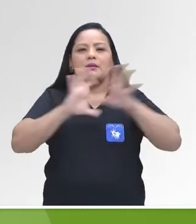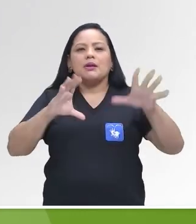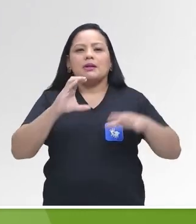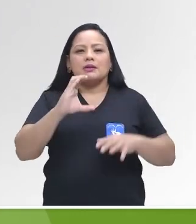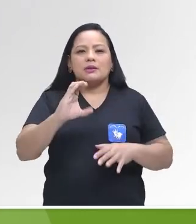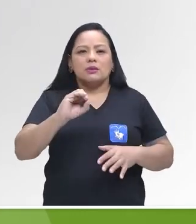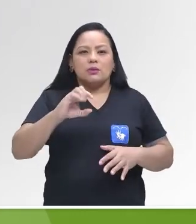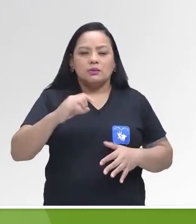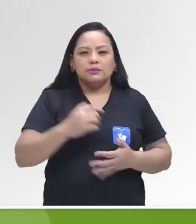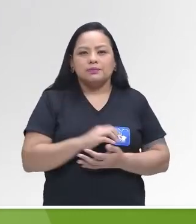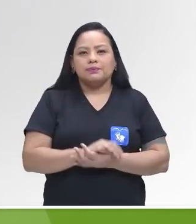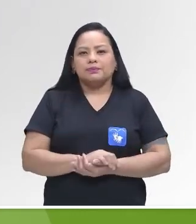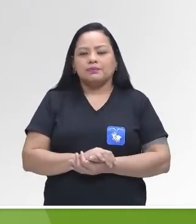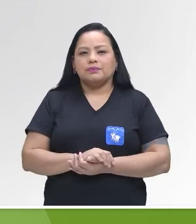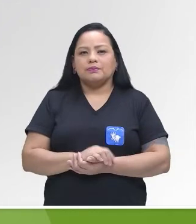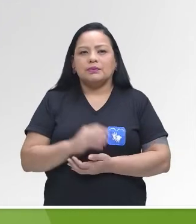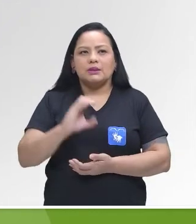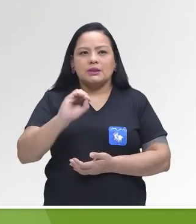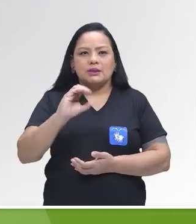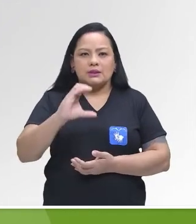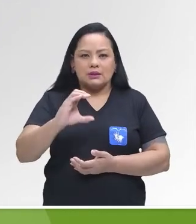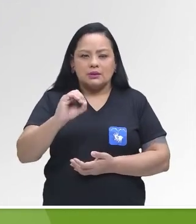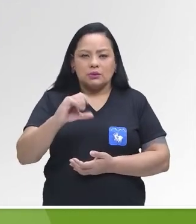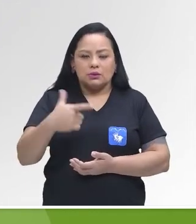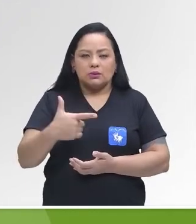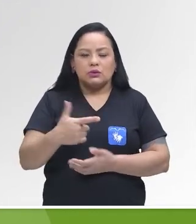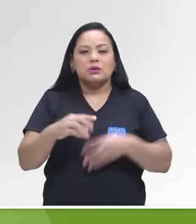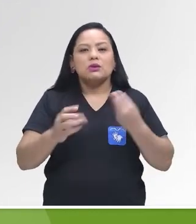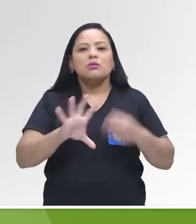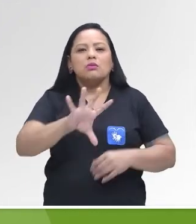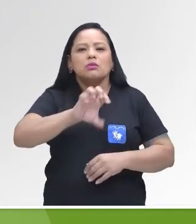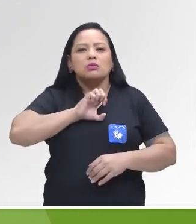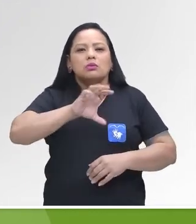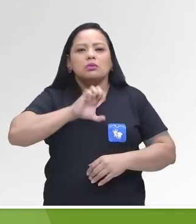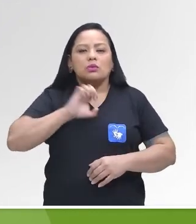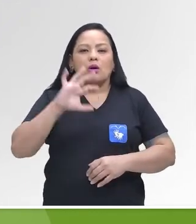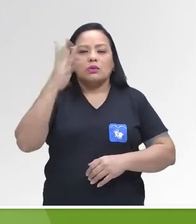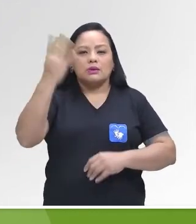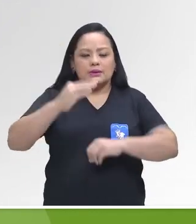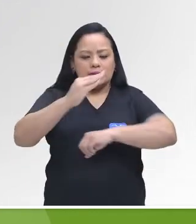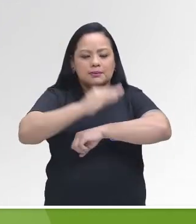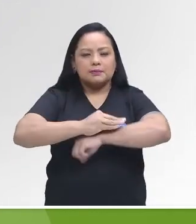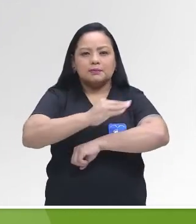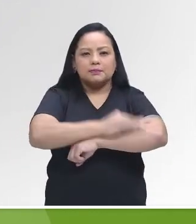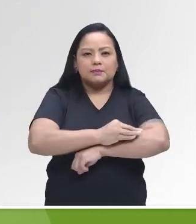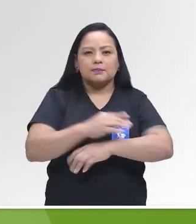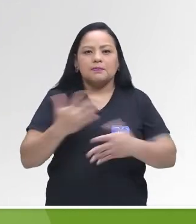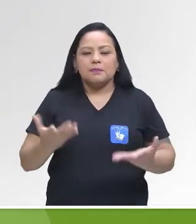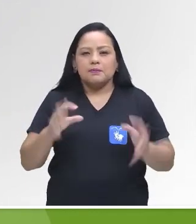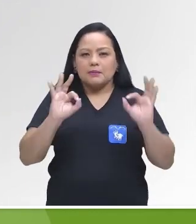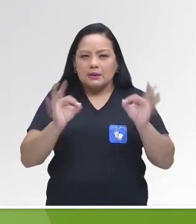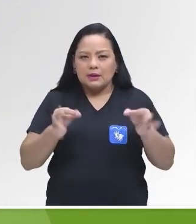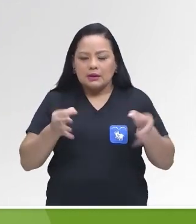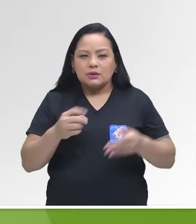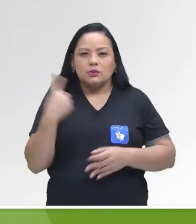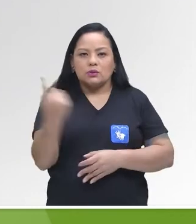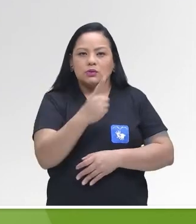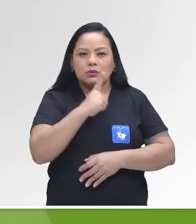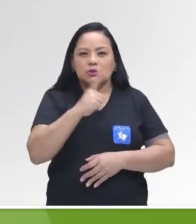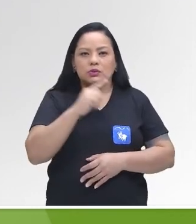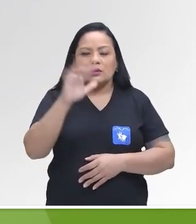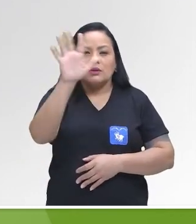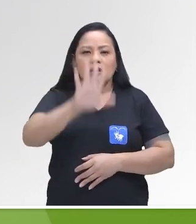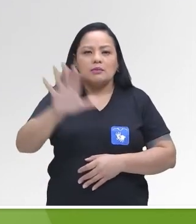carbônico, tá ok? Então, assim acontece a respiração deles, tá certo? Então, a gente tem aqui na